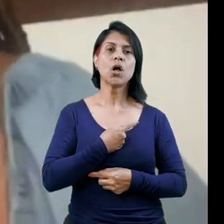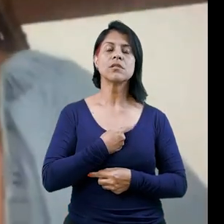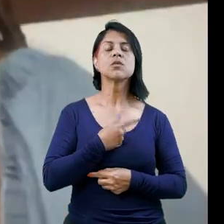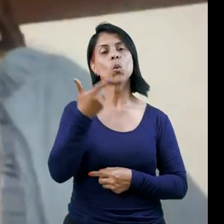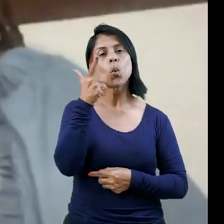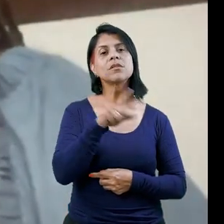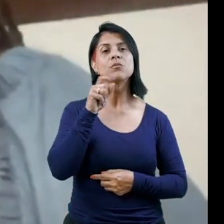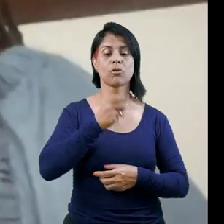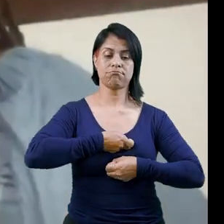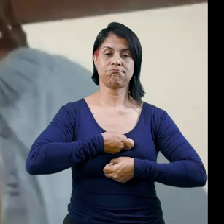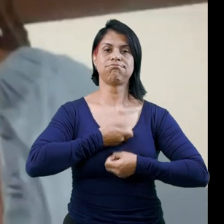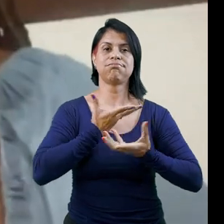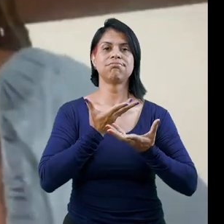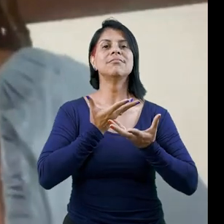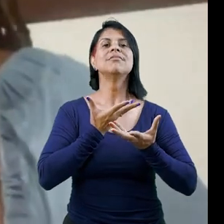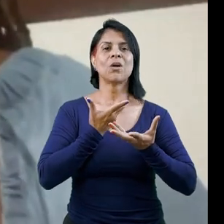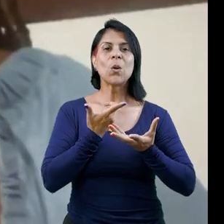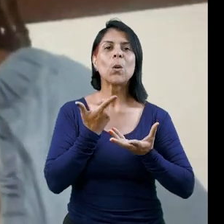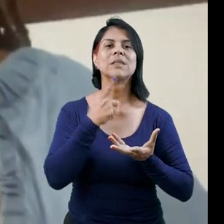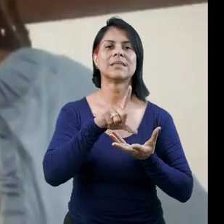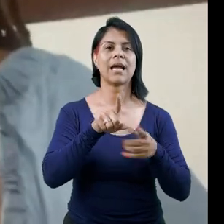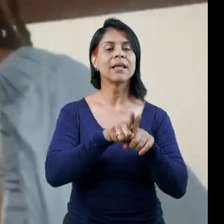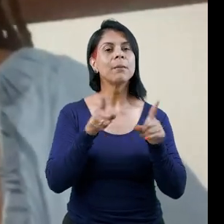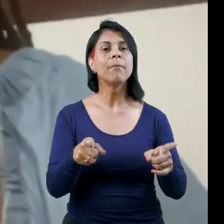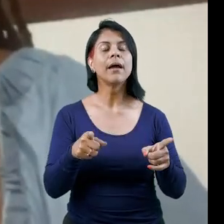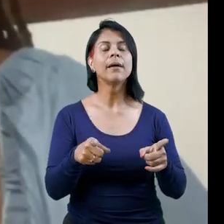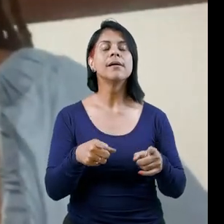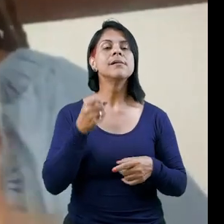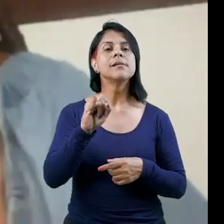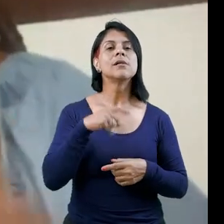frutíferos, para que os encontros possam ser